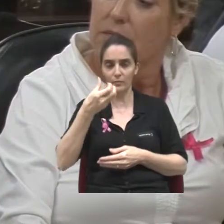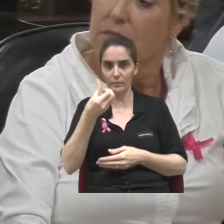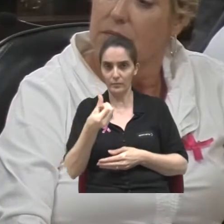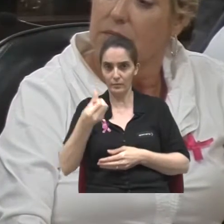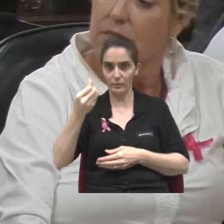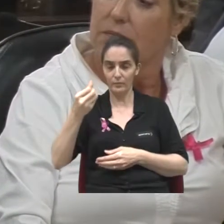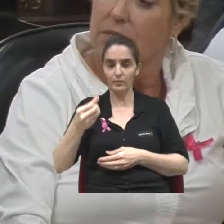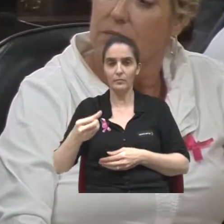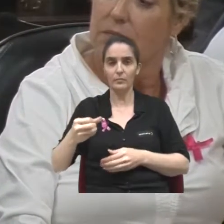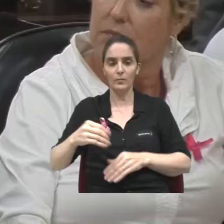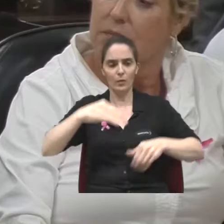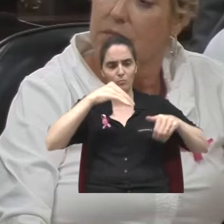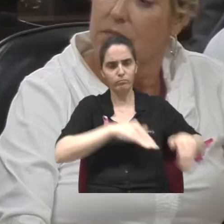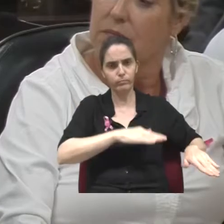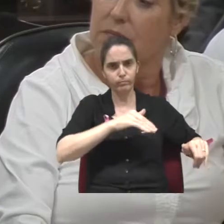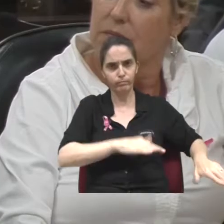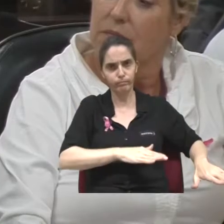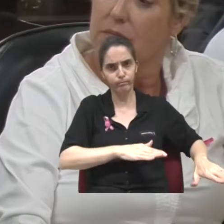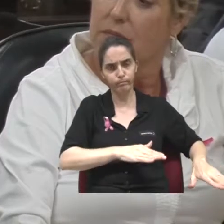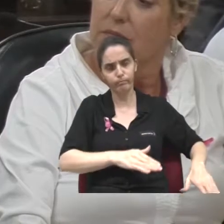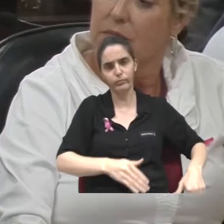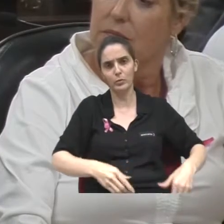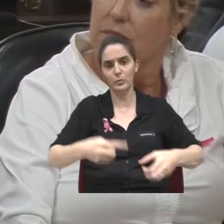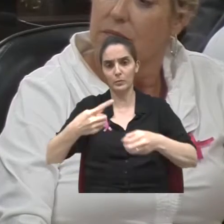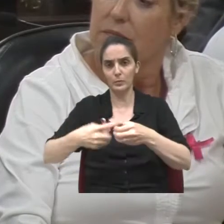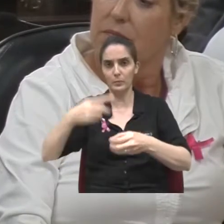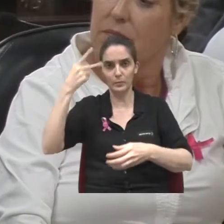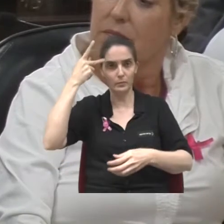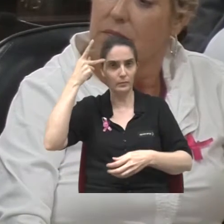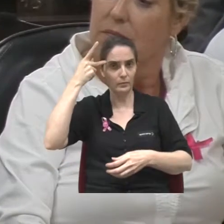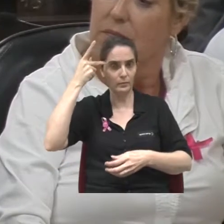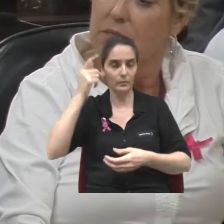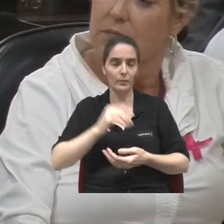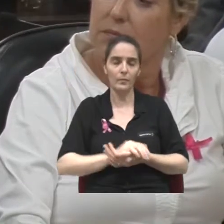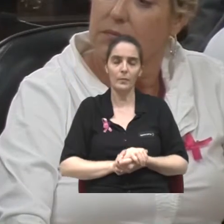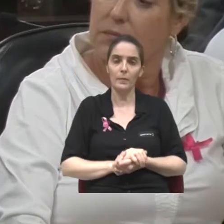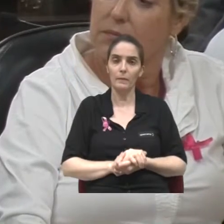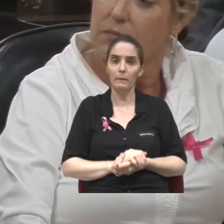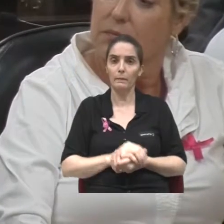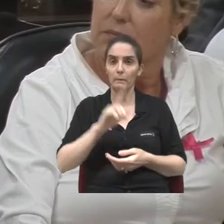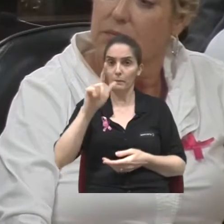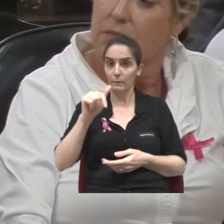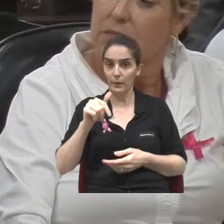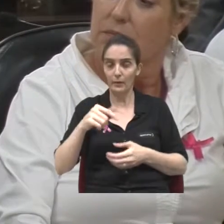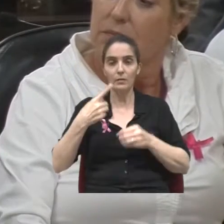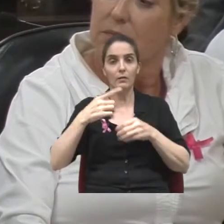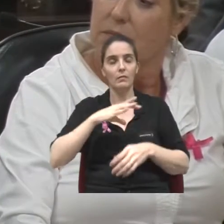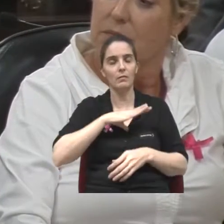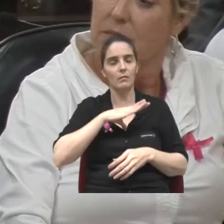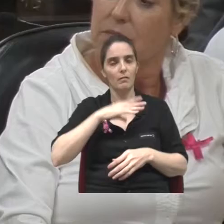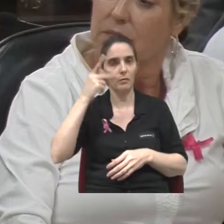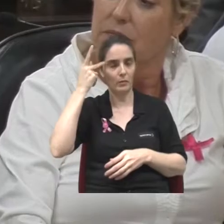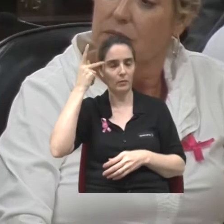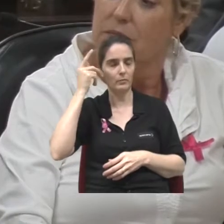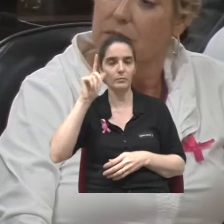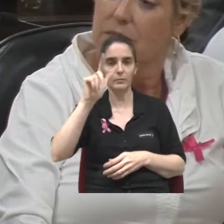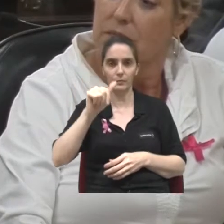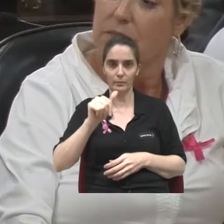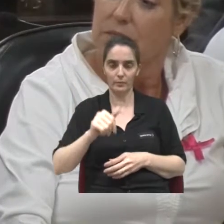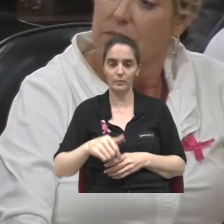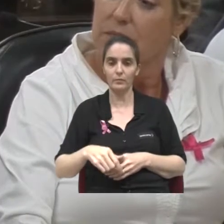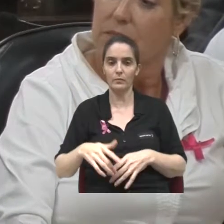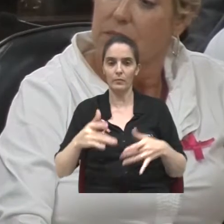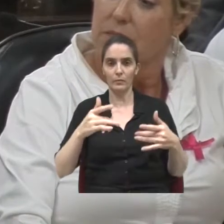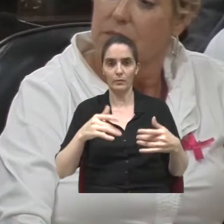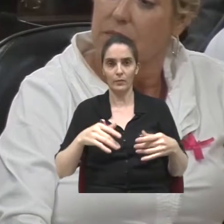Infantaria Motorizado na cidade de Lins, São Paulo. Durante sua carreira militar, teve destacadas missões de sucesso, entre